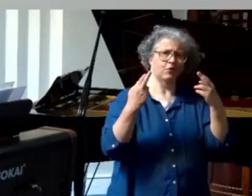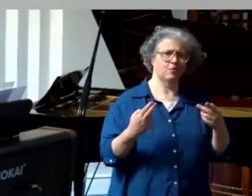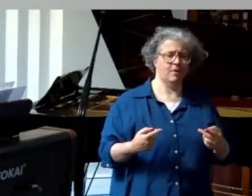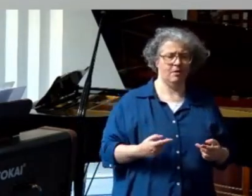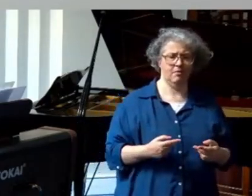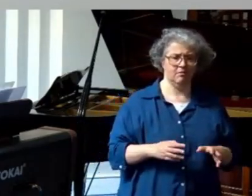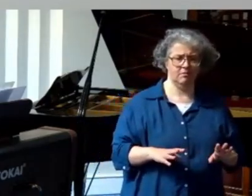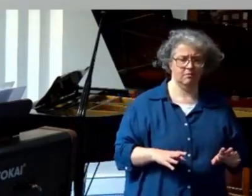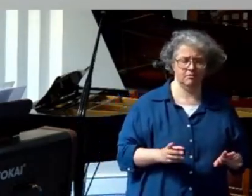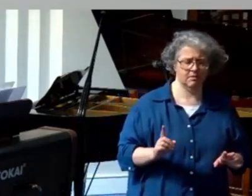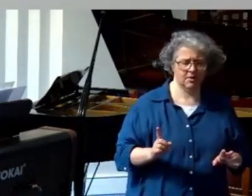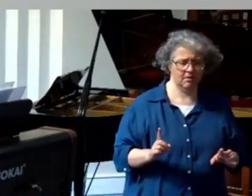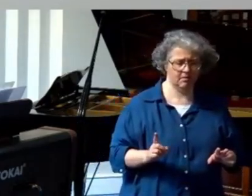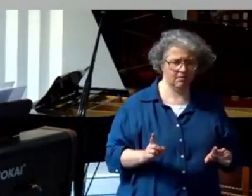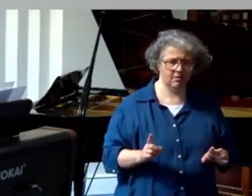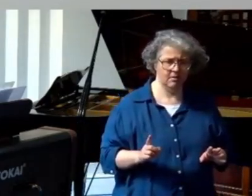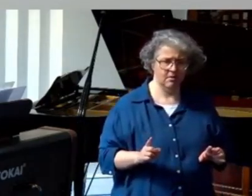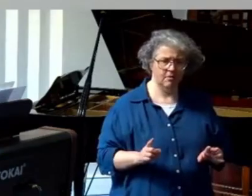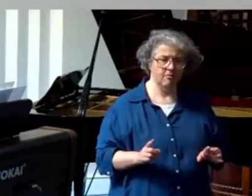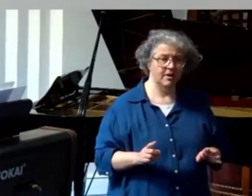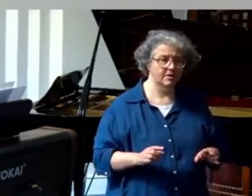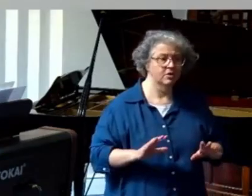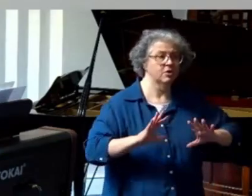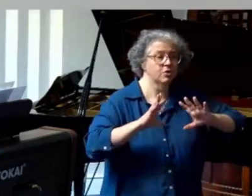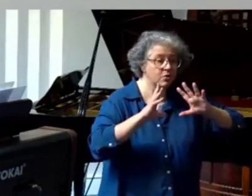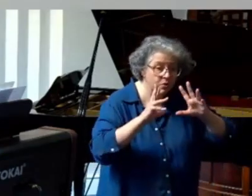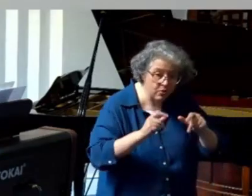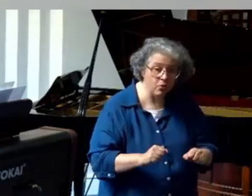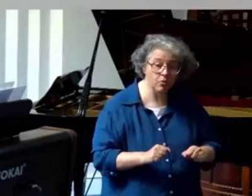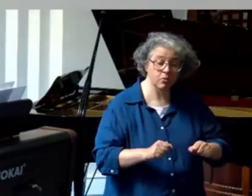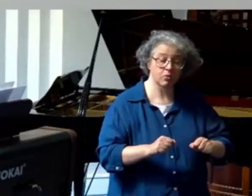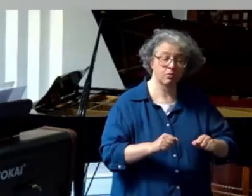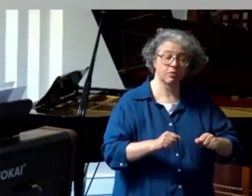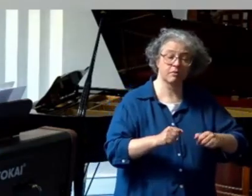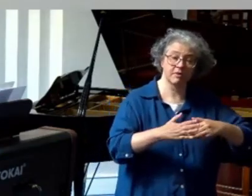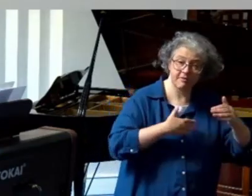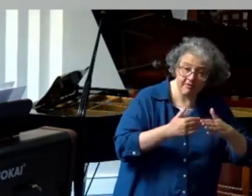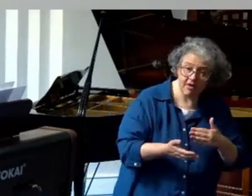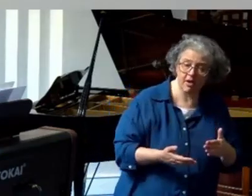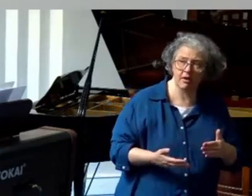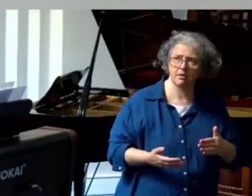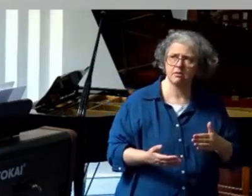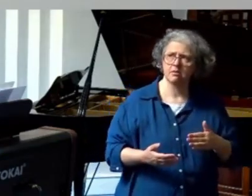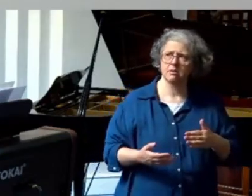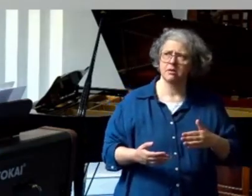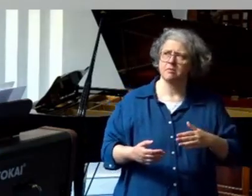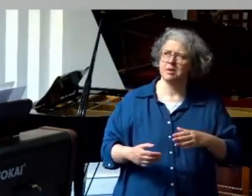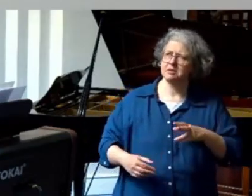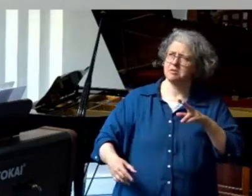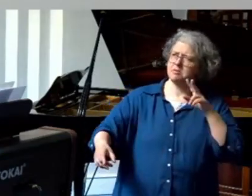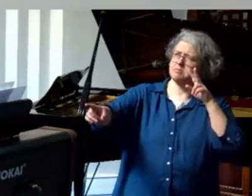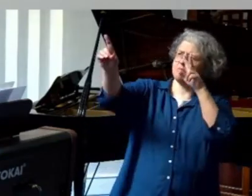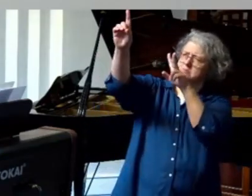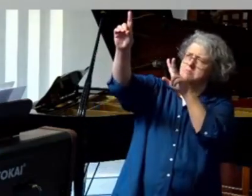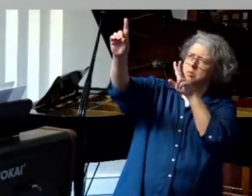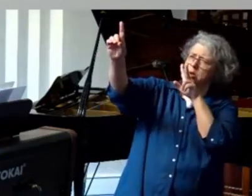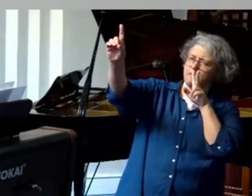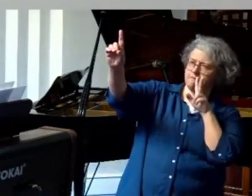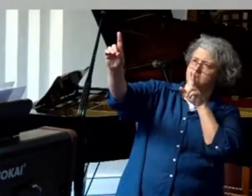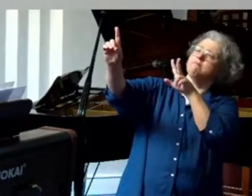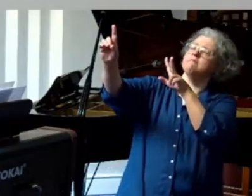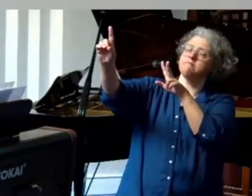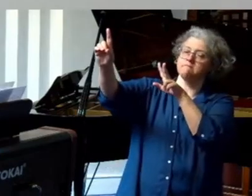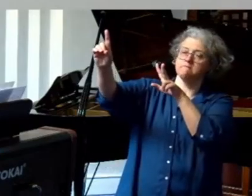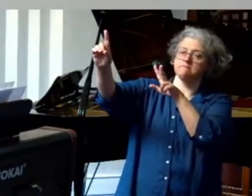estiver fazendo, mas olhando para um lugar fixo, não é. Até porque a gente tem tanta coisa nessa vida. A gente olha